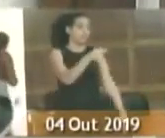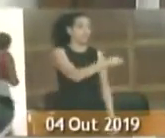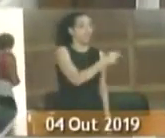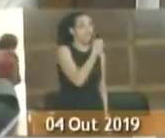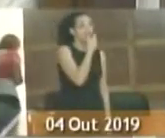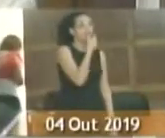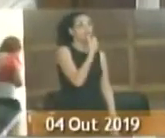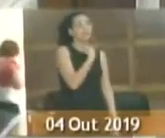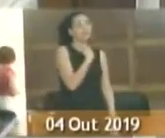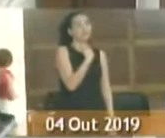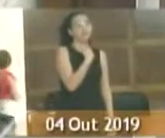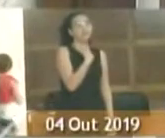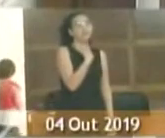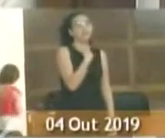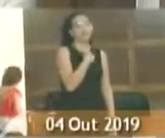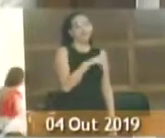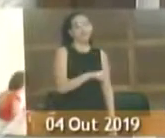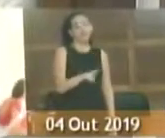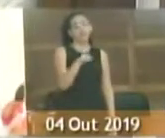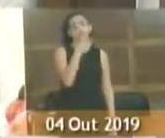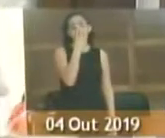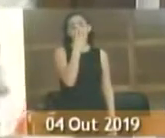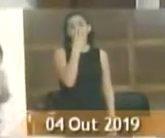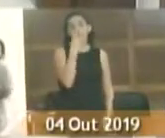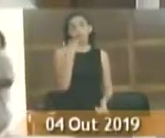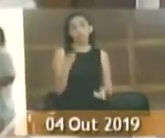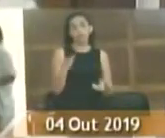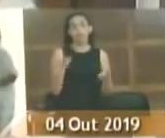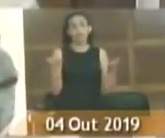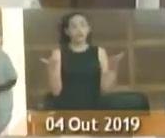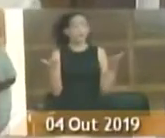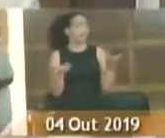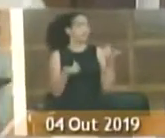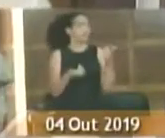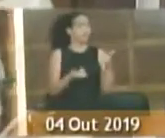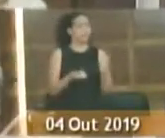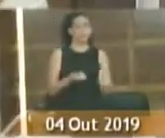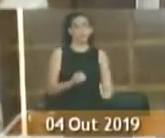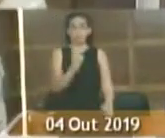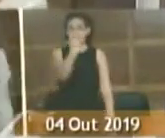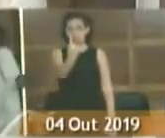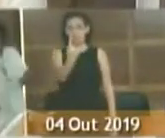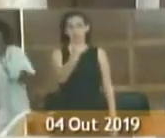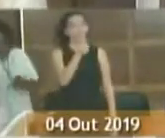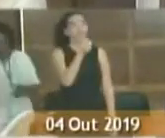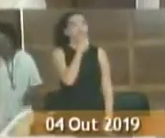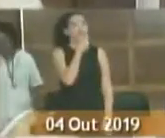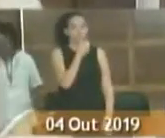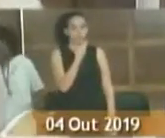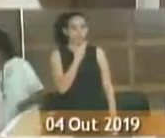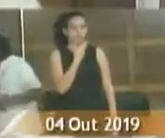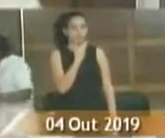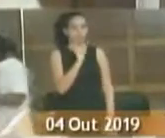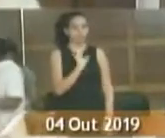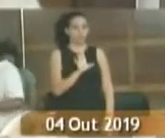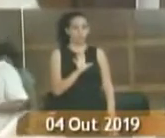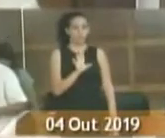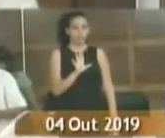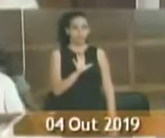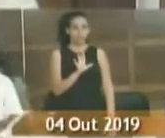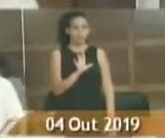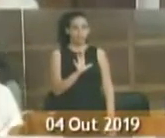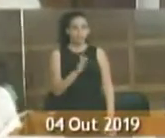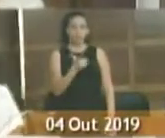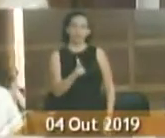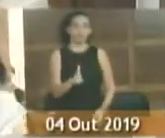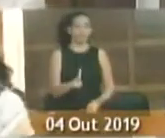pode também não funcionar no outro cachorro. Então, hoje, não tem aquela coisa, ah, é o remédio tal. Não, entendeu? Não